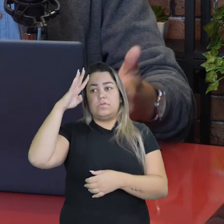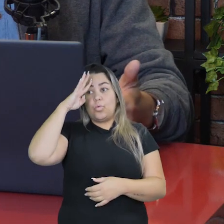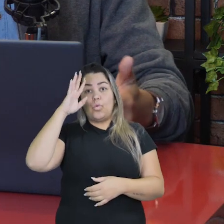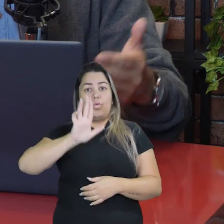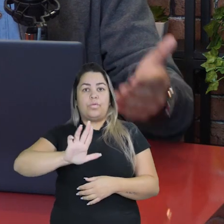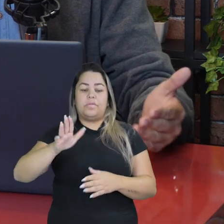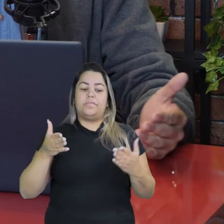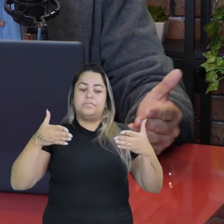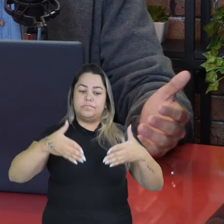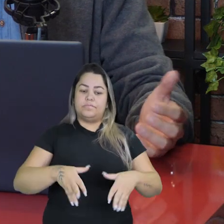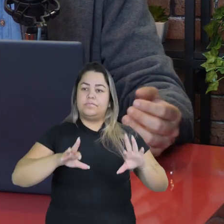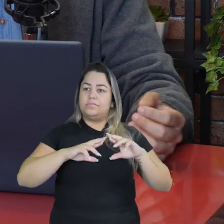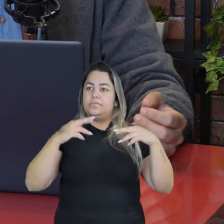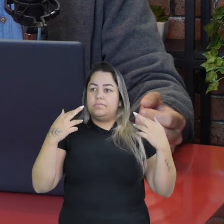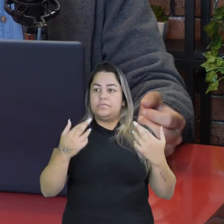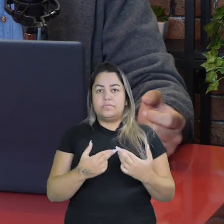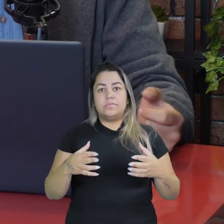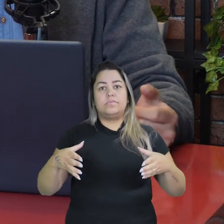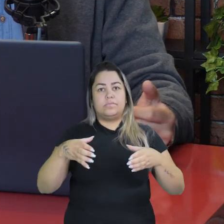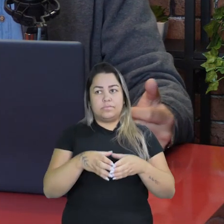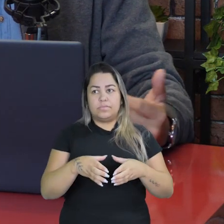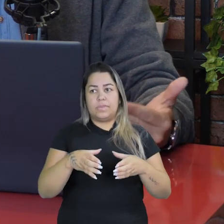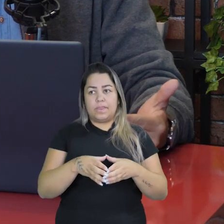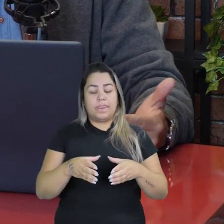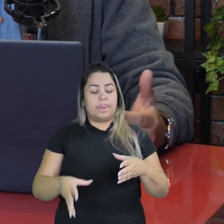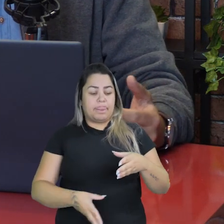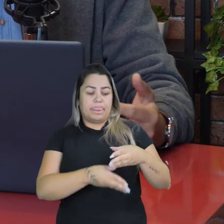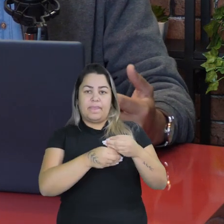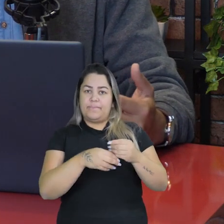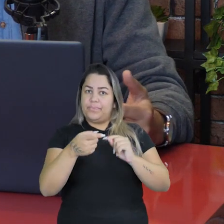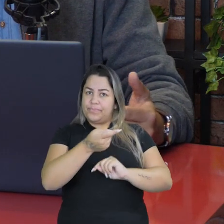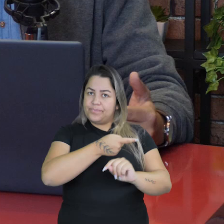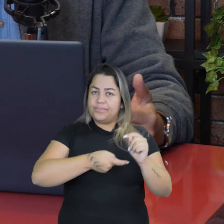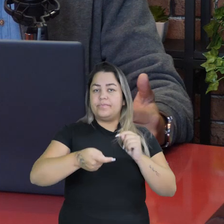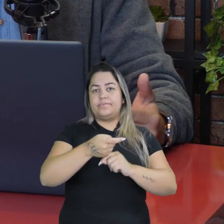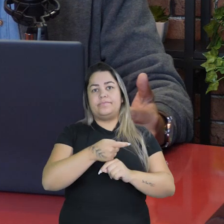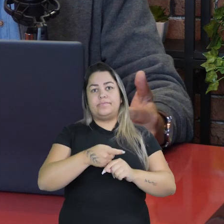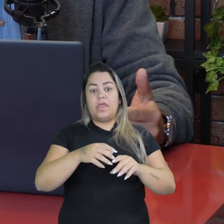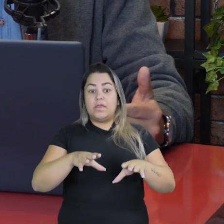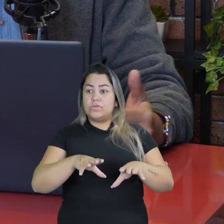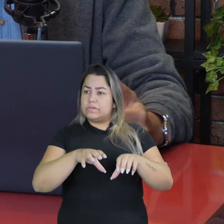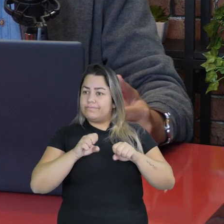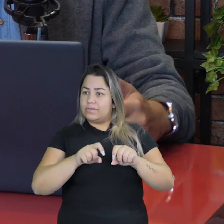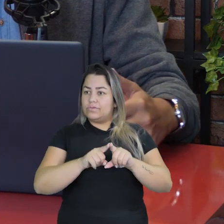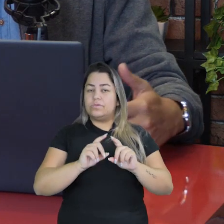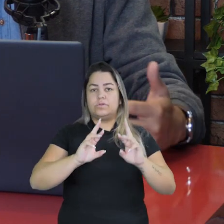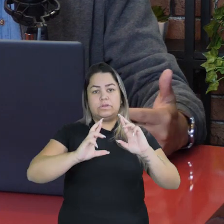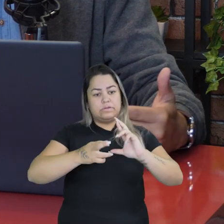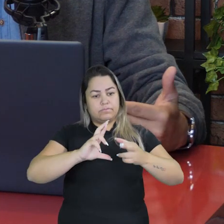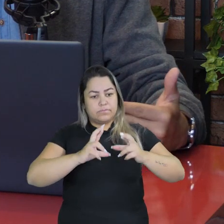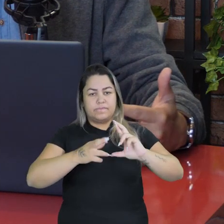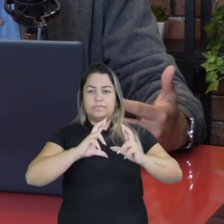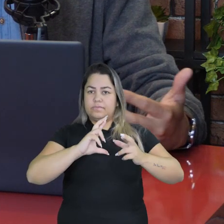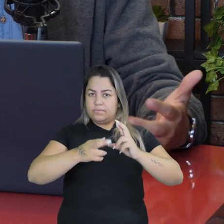na quarta, Lula participou da reunião do Comitê Interministerial para a Inclusão Socioeconômica de Catadoras e